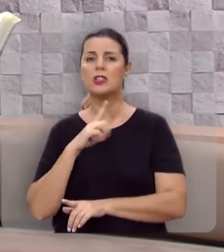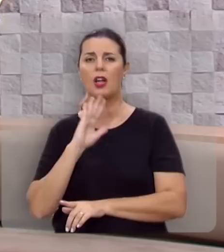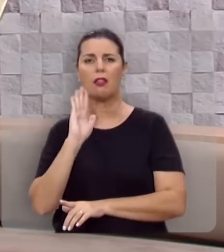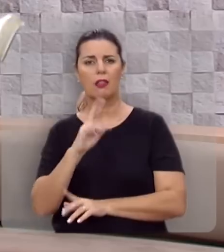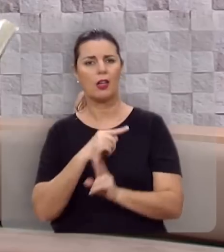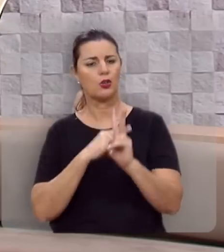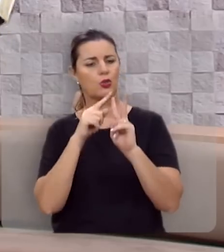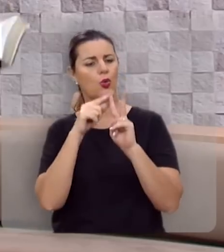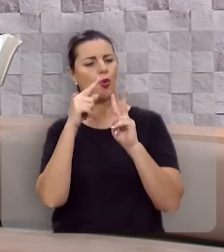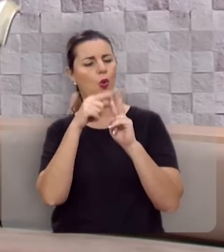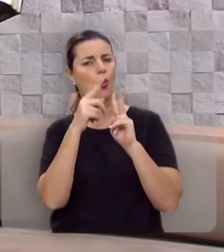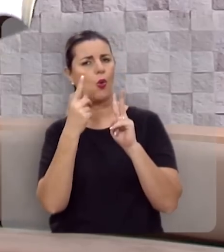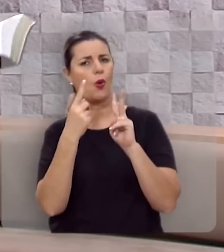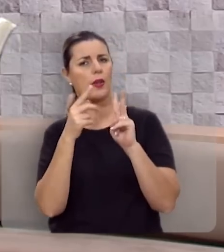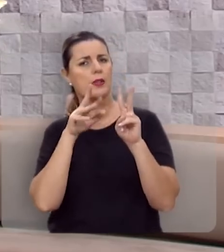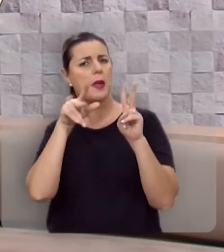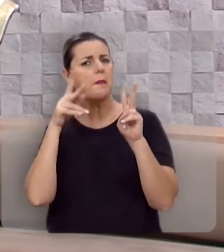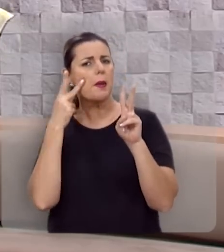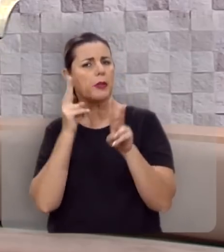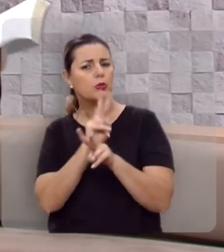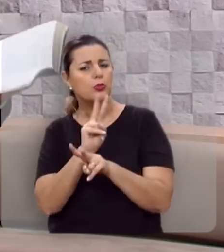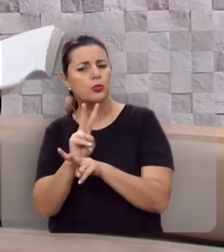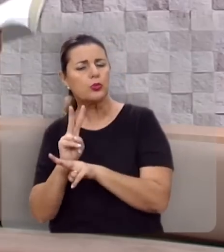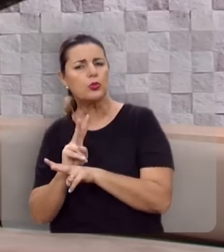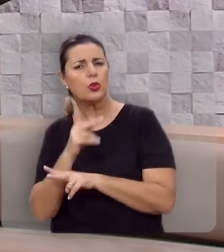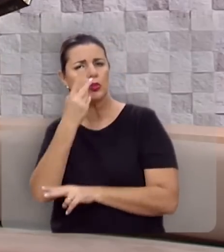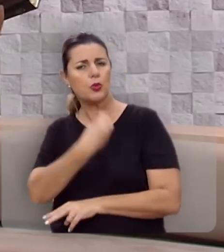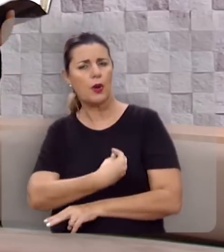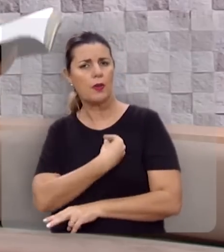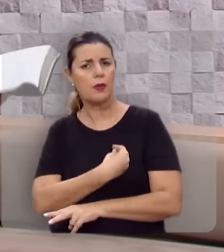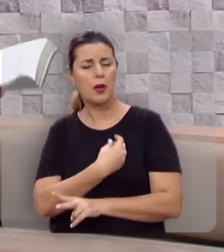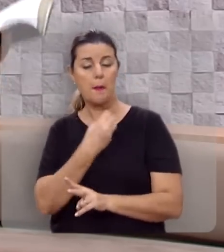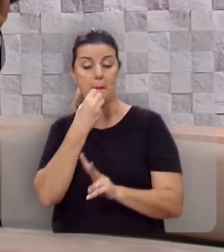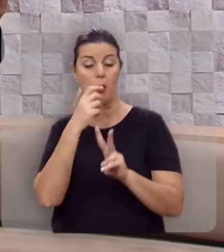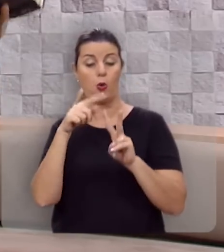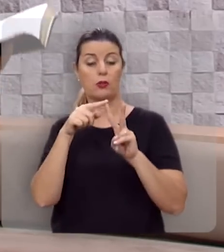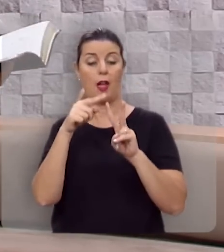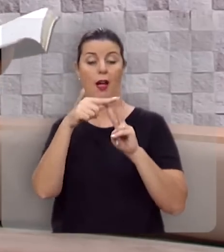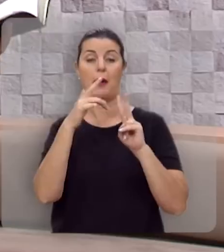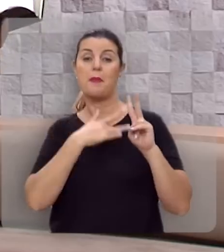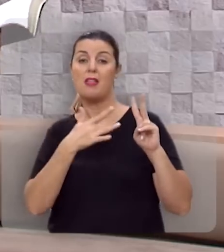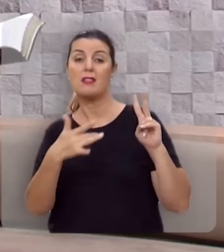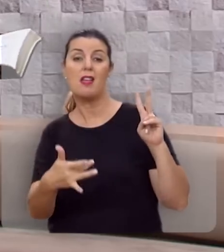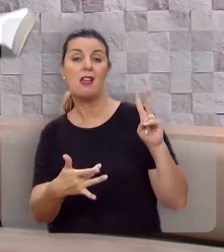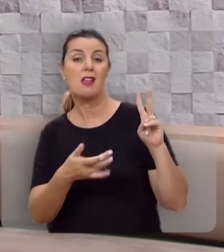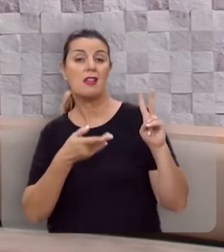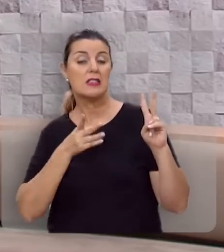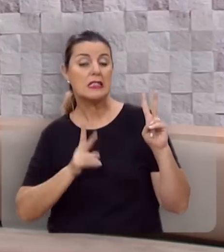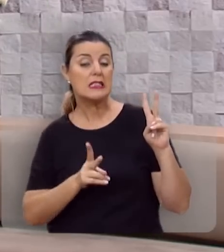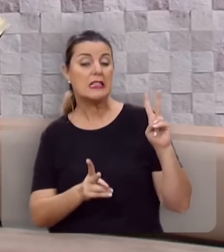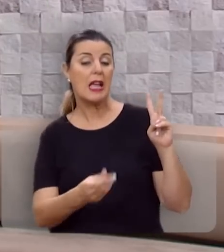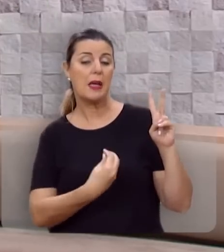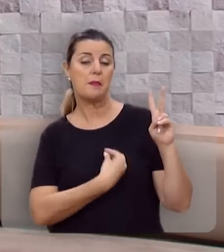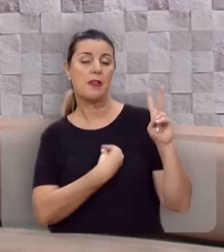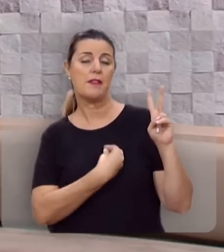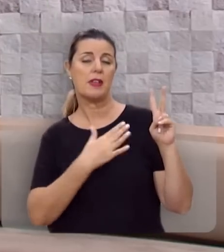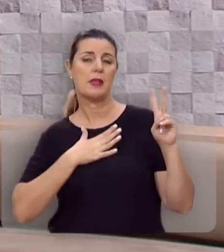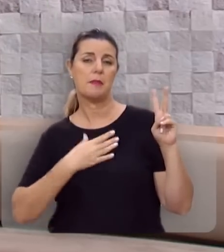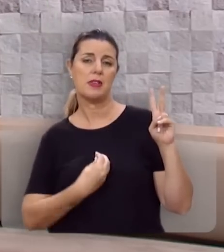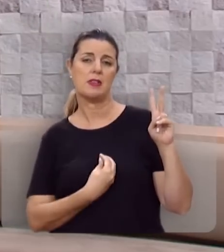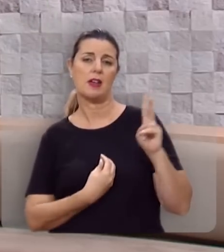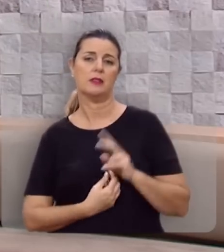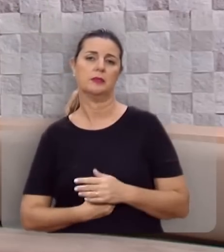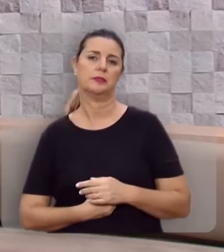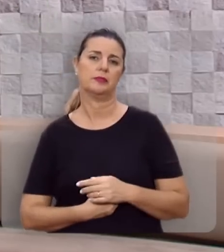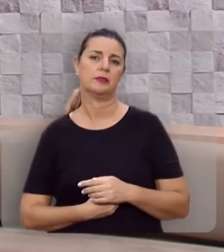duas irmãs gêmeas para cuidarem de você ao longo da sua jornada. Bondade e misericórdia me seguirão todos os dias da minha